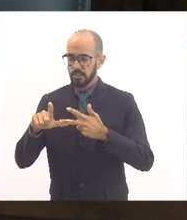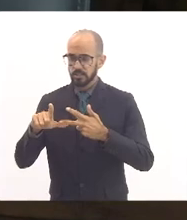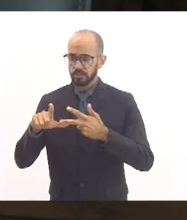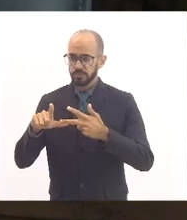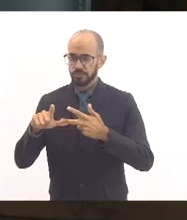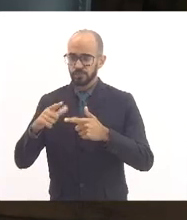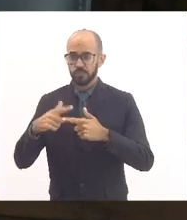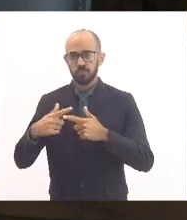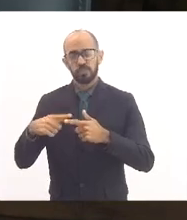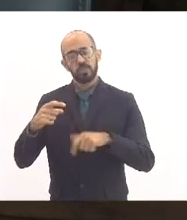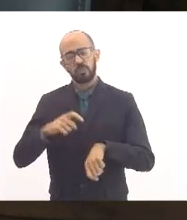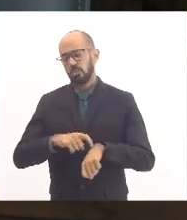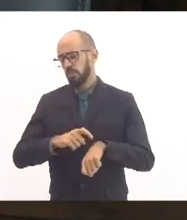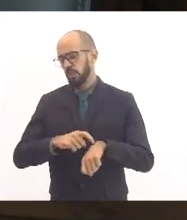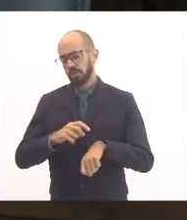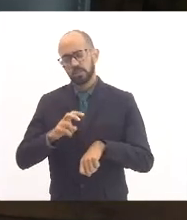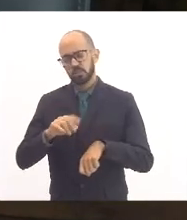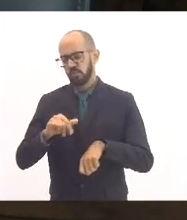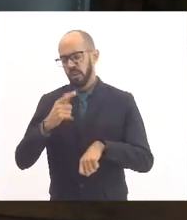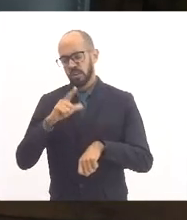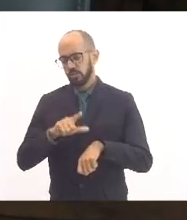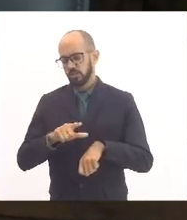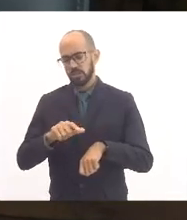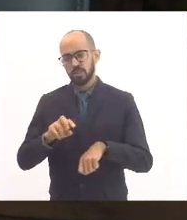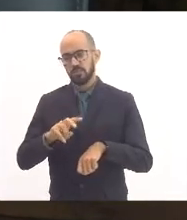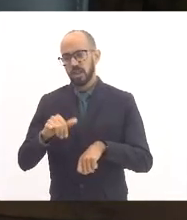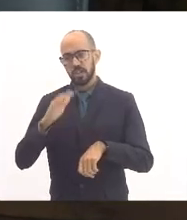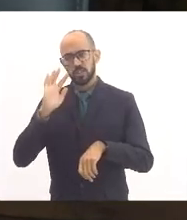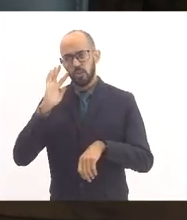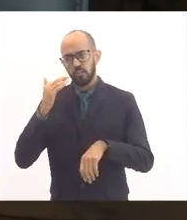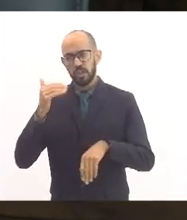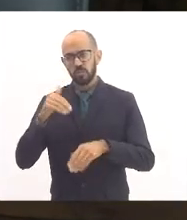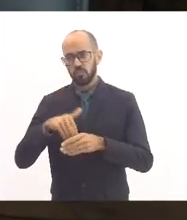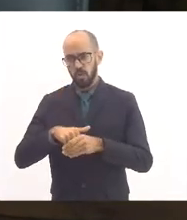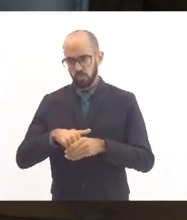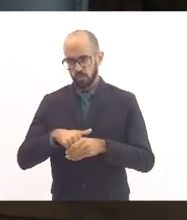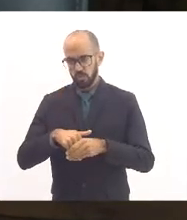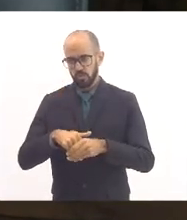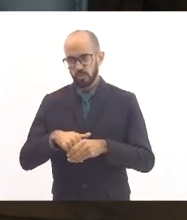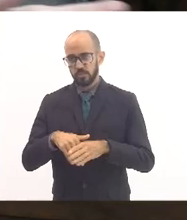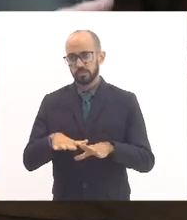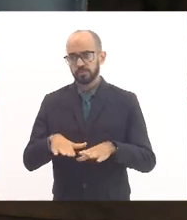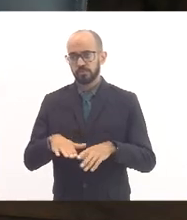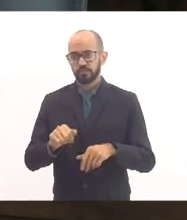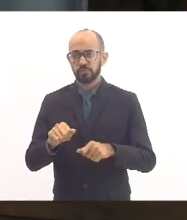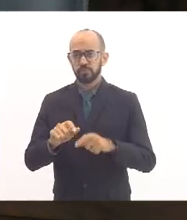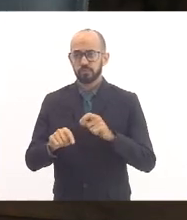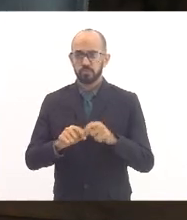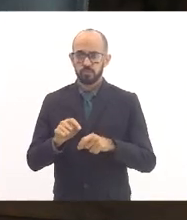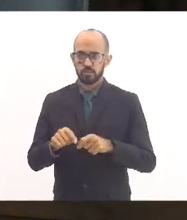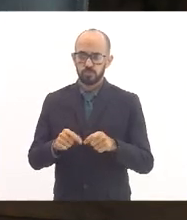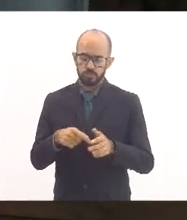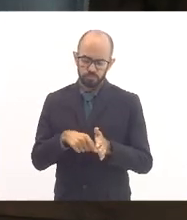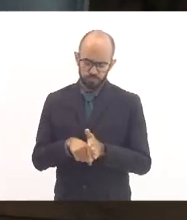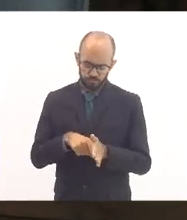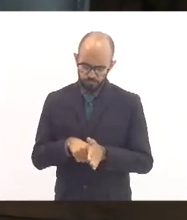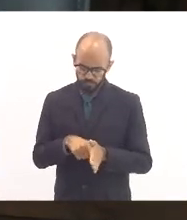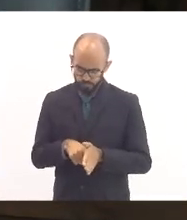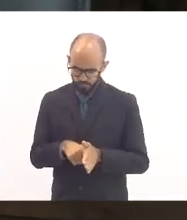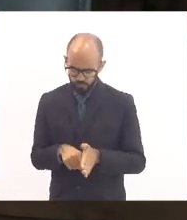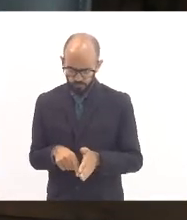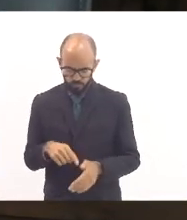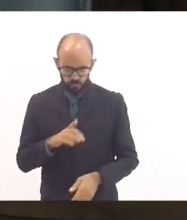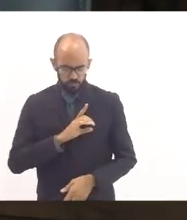vamos conseguir ir aí para isso vai ser decidido no voto Isso quer dizer o que nós temos eu até Consultei aqui o